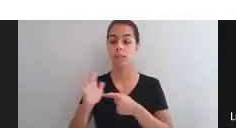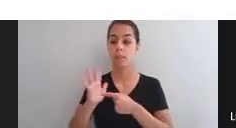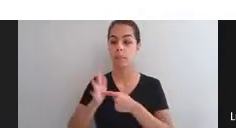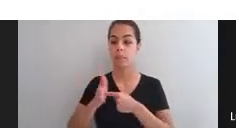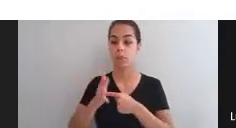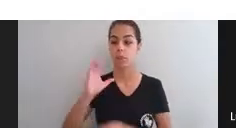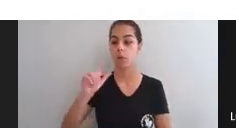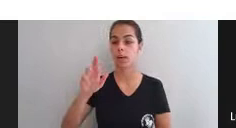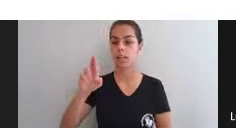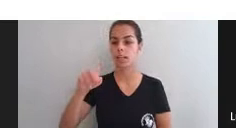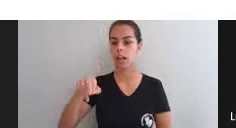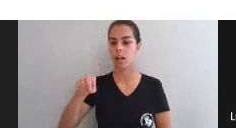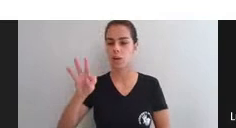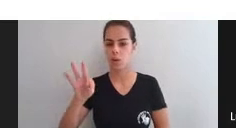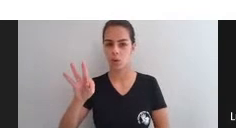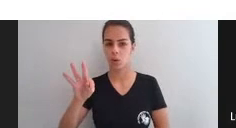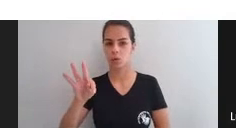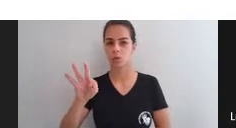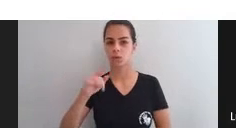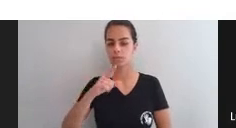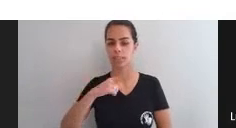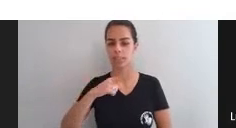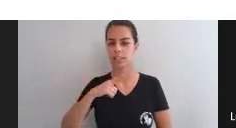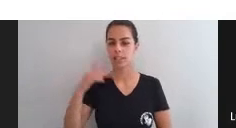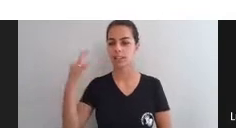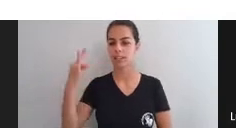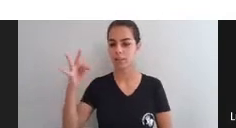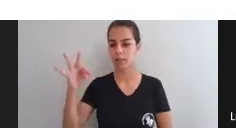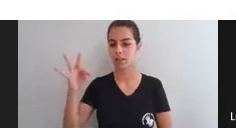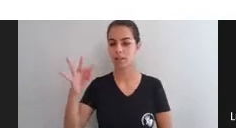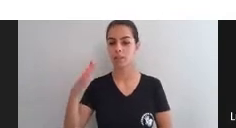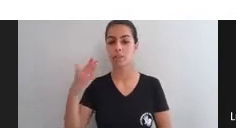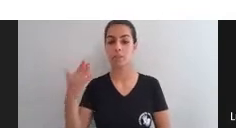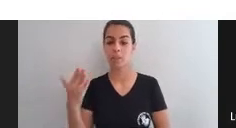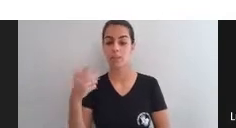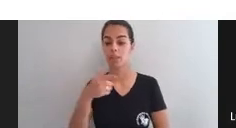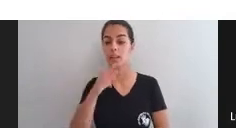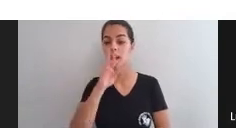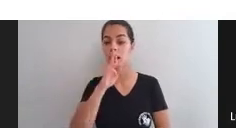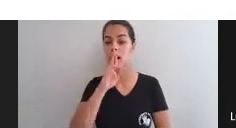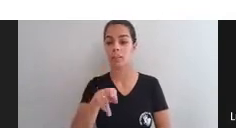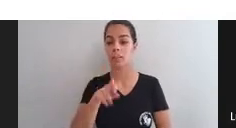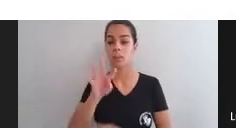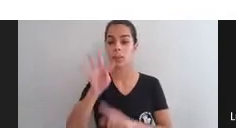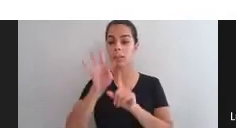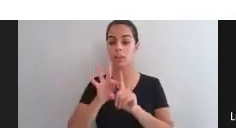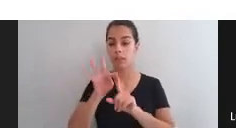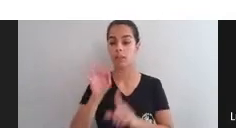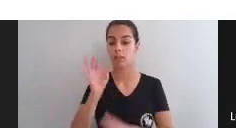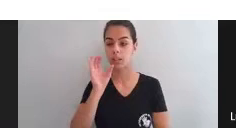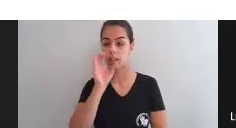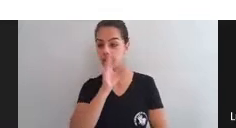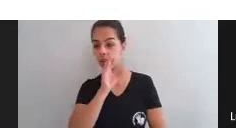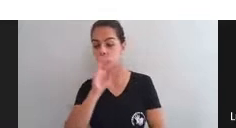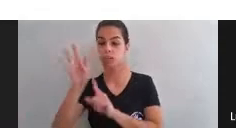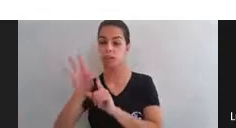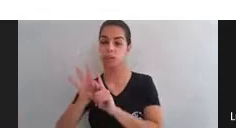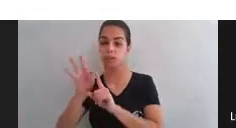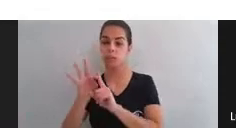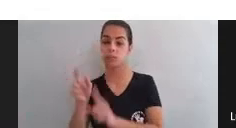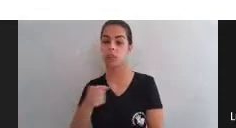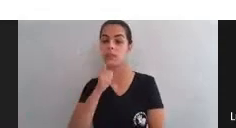de trabalho, então essa razão de temperatura quente sobre temperatura fria